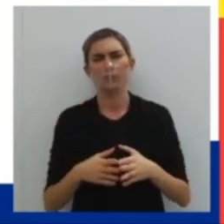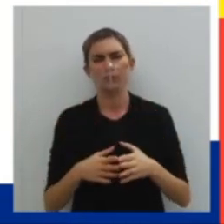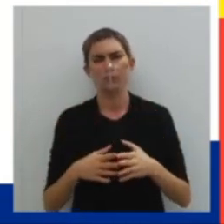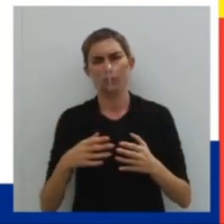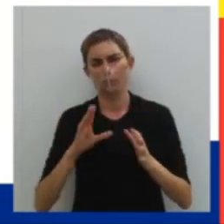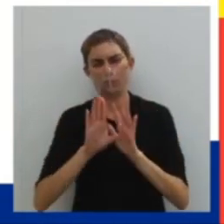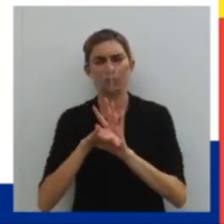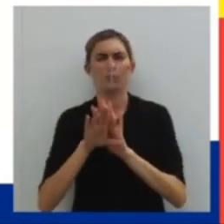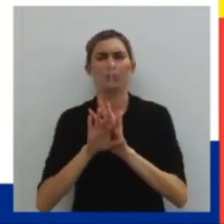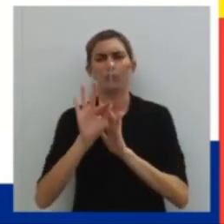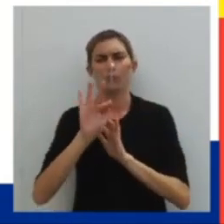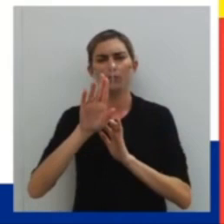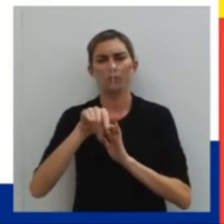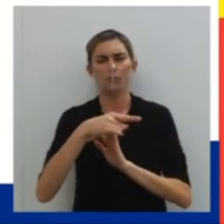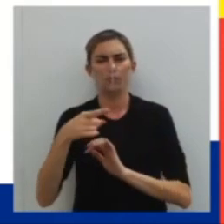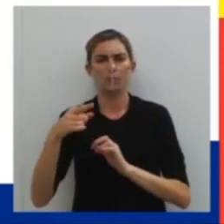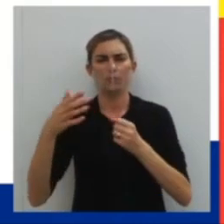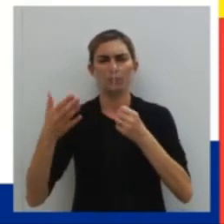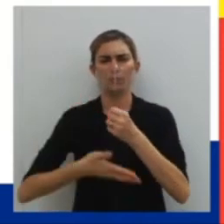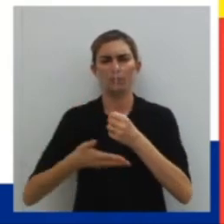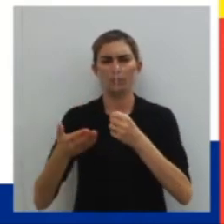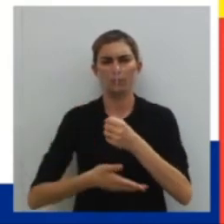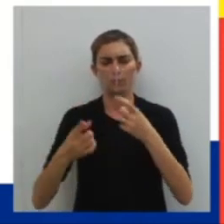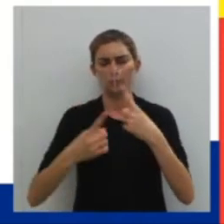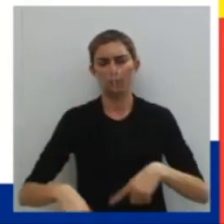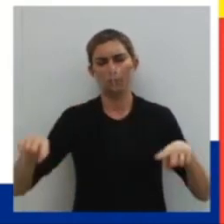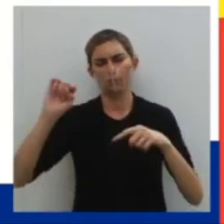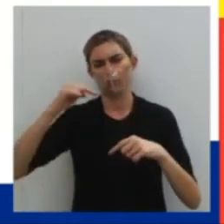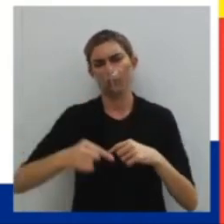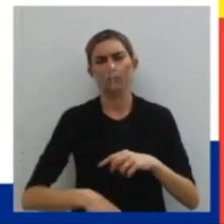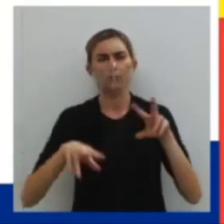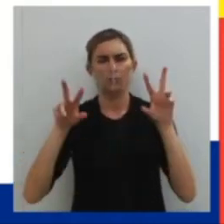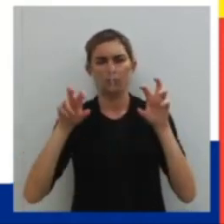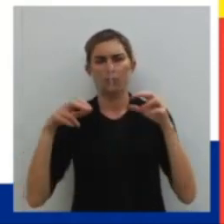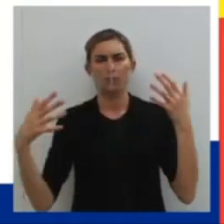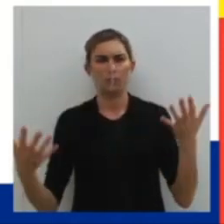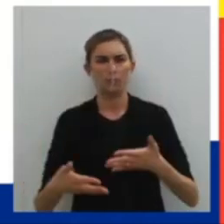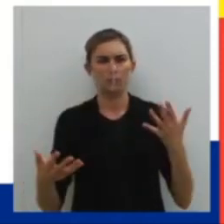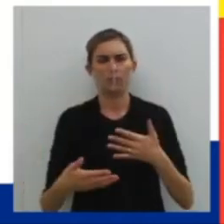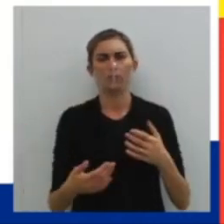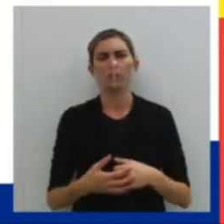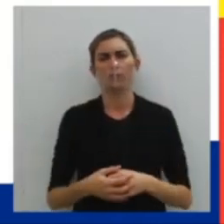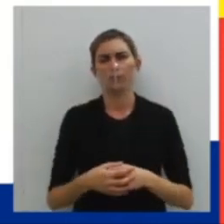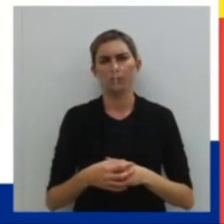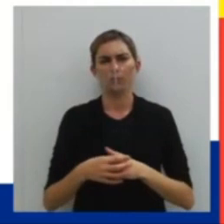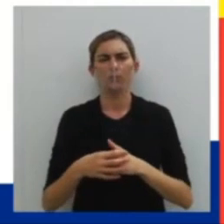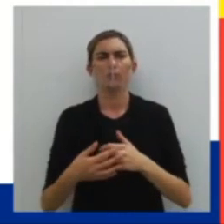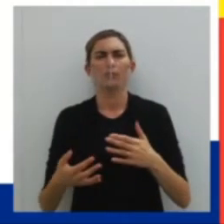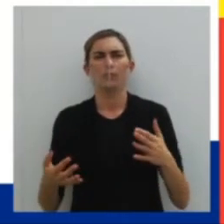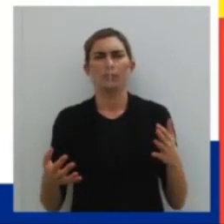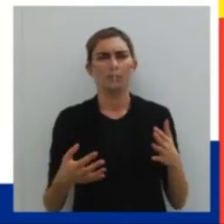é o conceito de função base para a gente aprofundar no nosso tema de hoje. Olha que legal. Se eu tiver, por